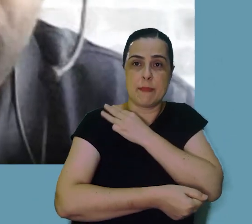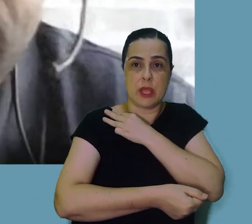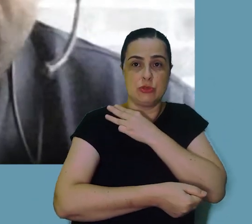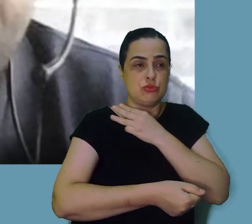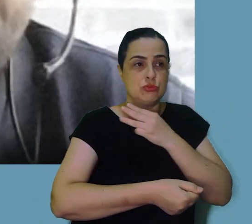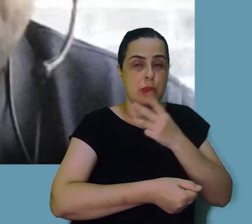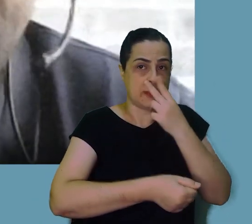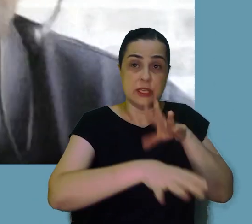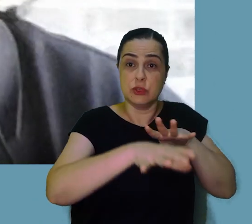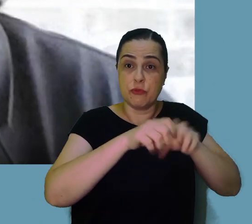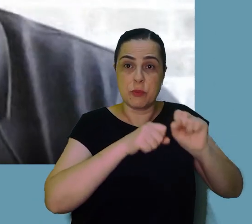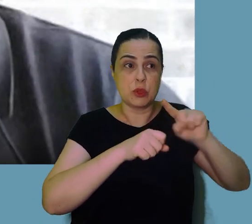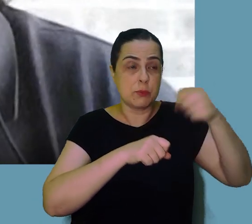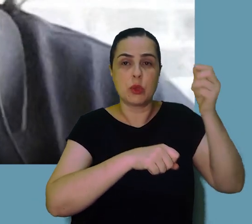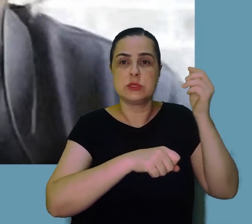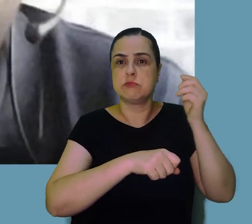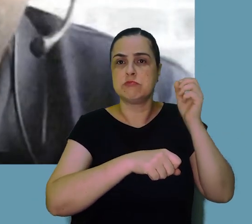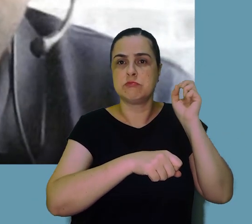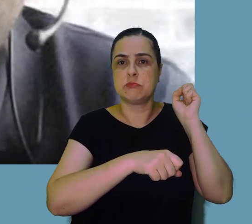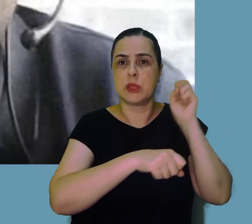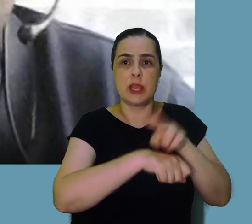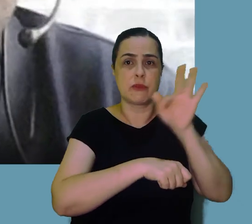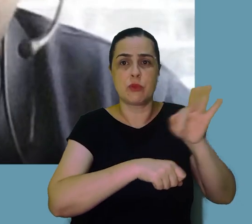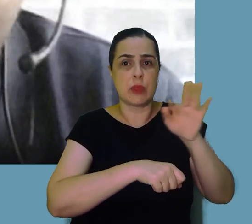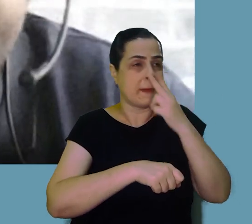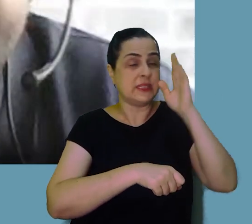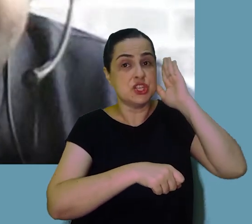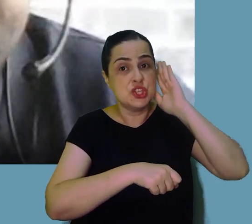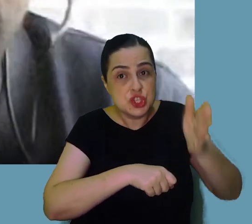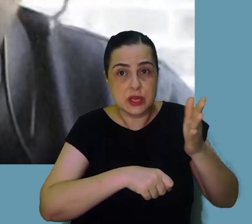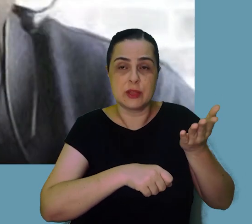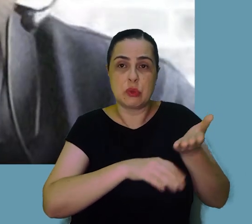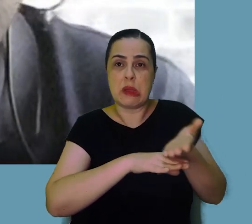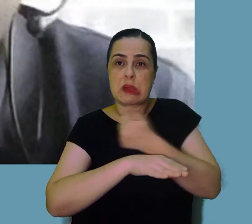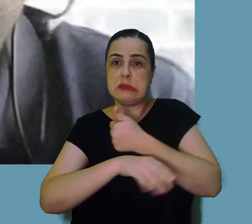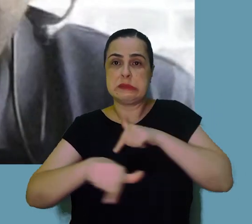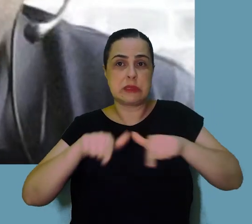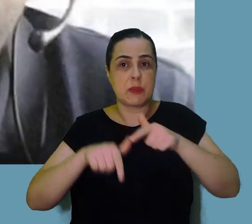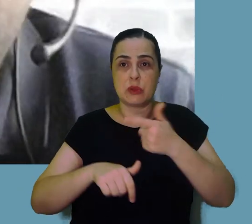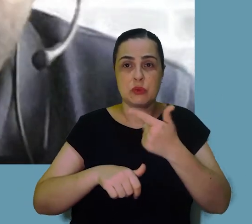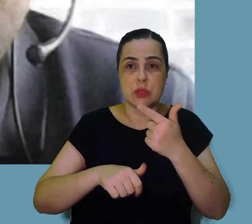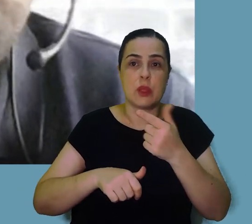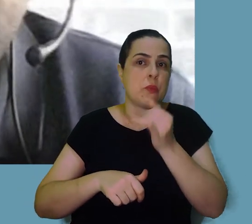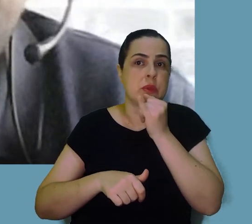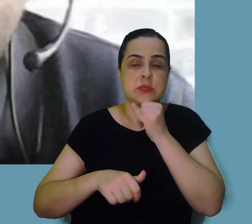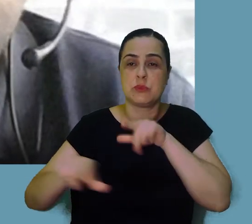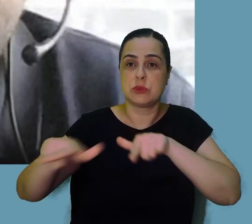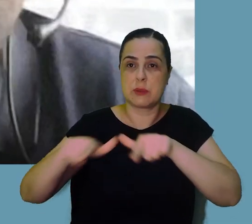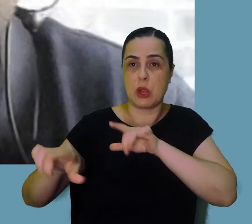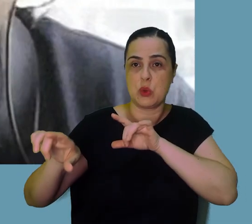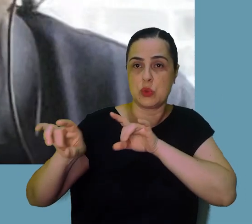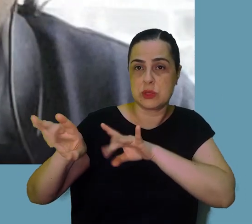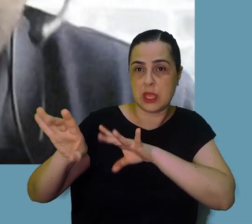para a graduação. E aí você tem profissões que são tidas como técnicas, mas que já não brilham aos olhos dessa